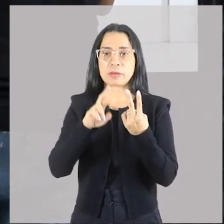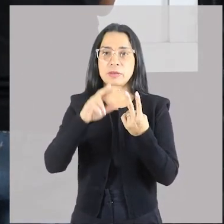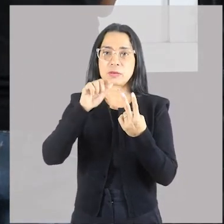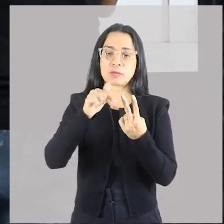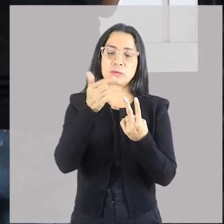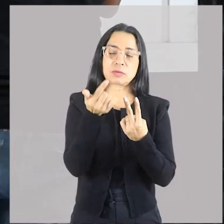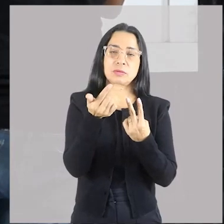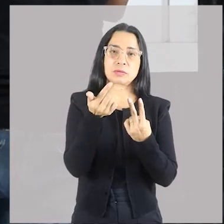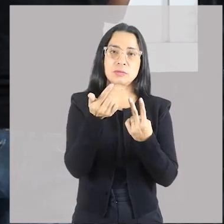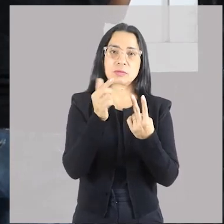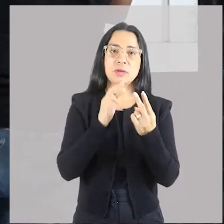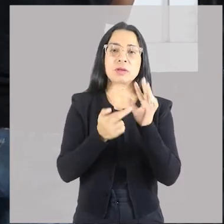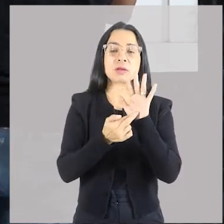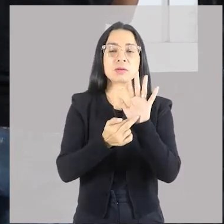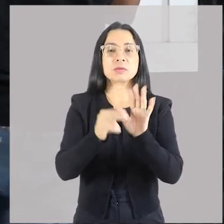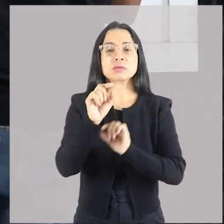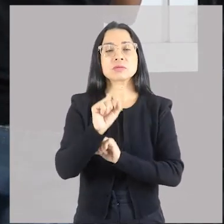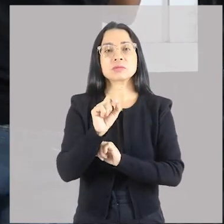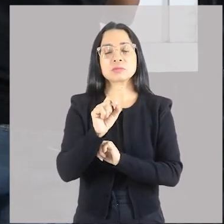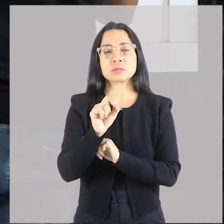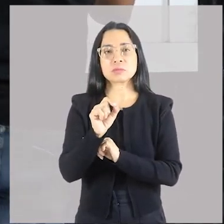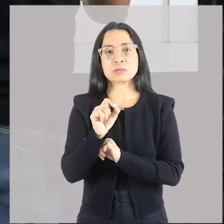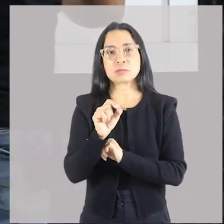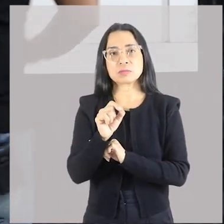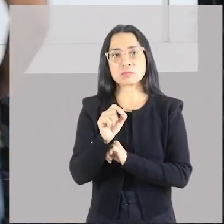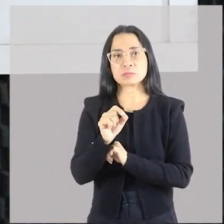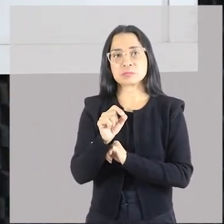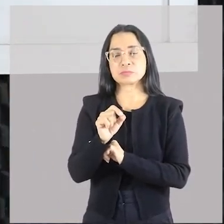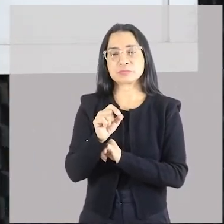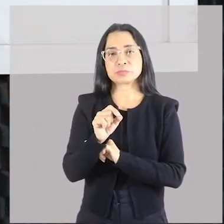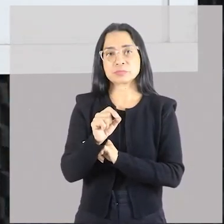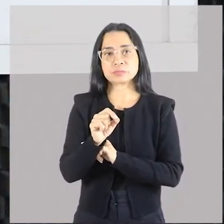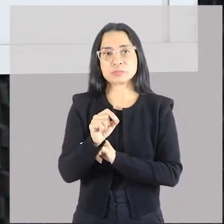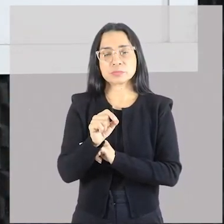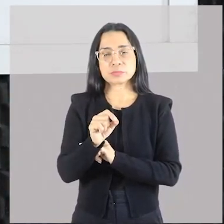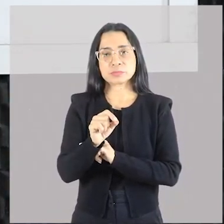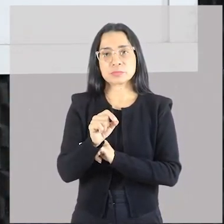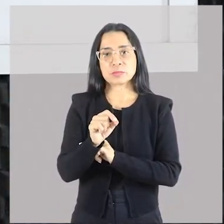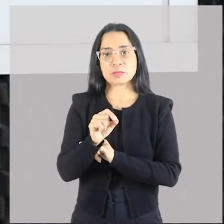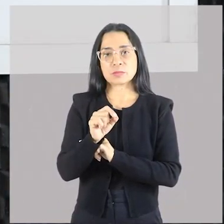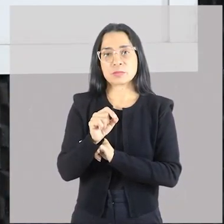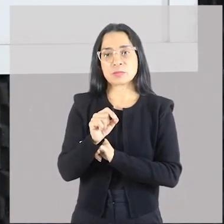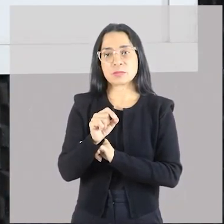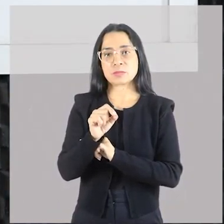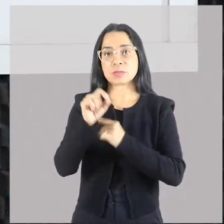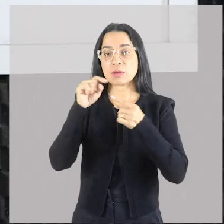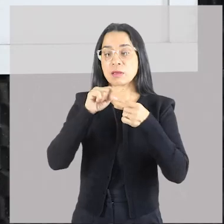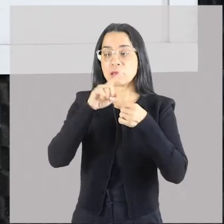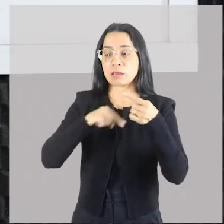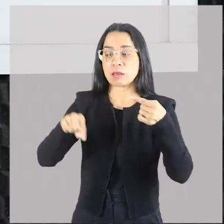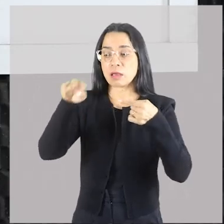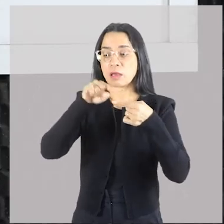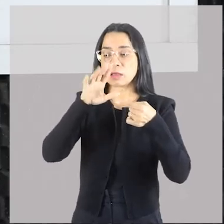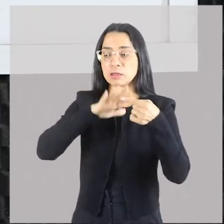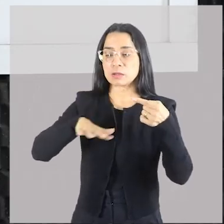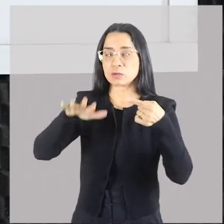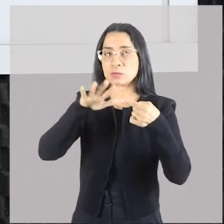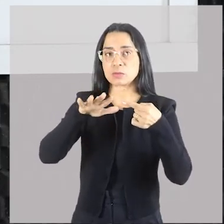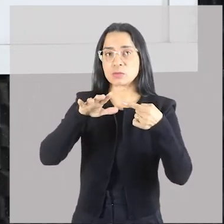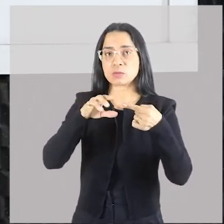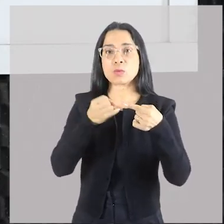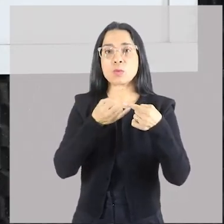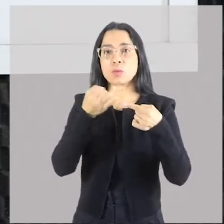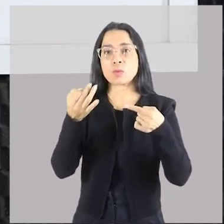πr ao quadrado representa, não é a área do círculo todo? O círculo todo tem